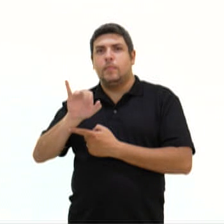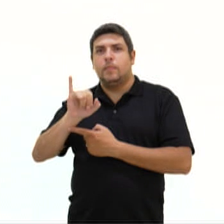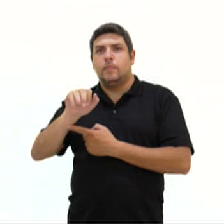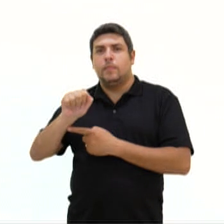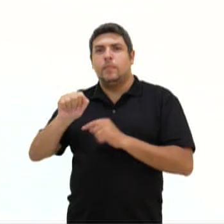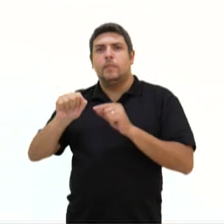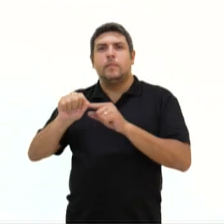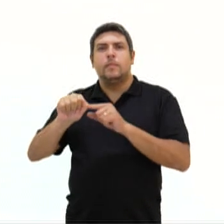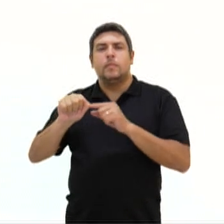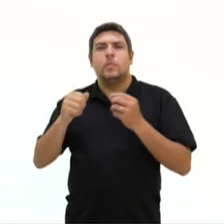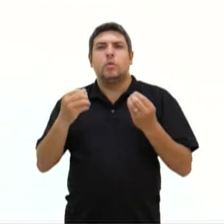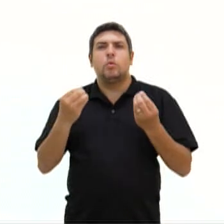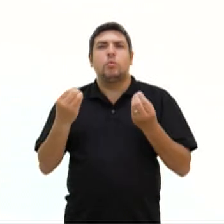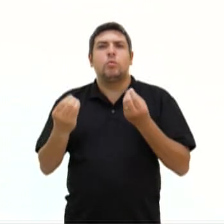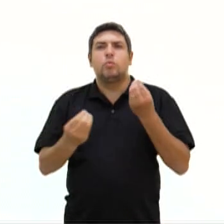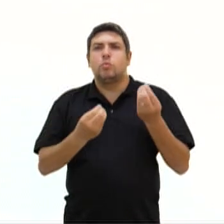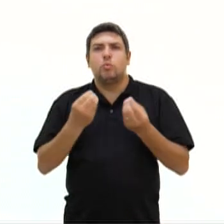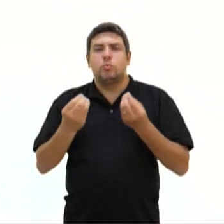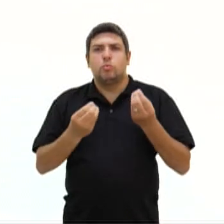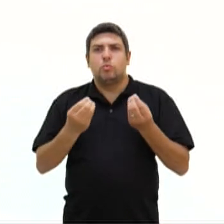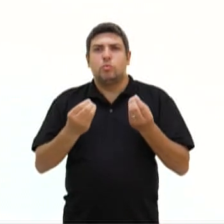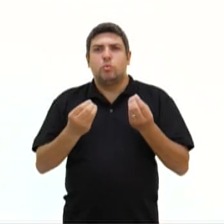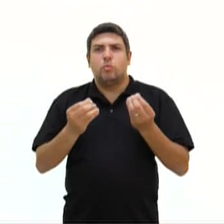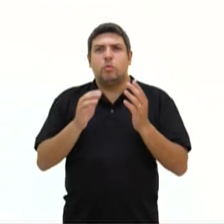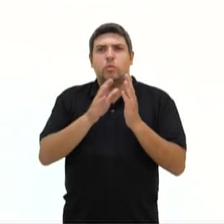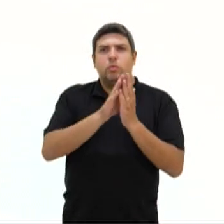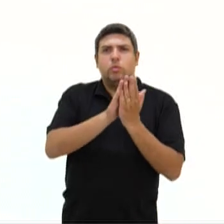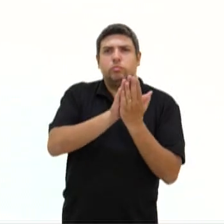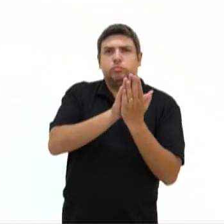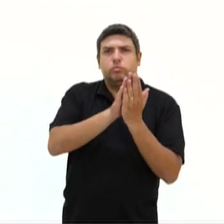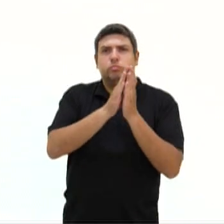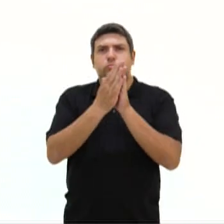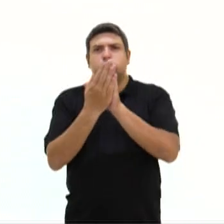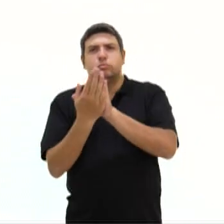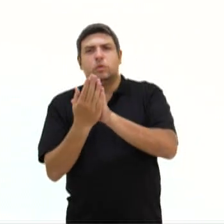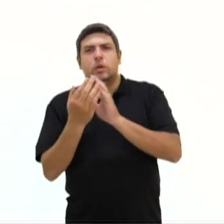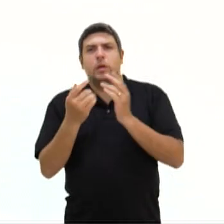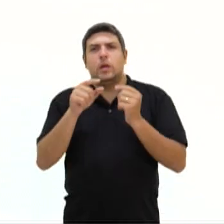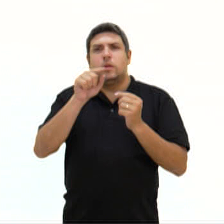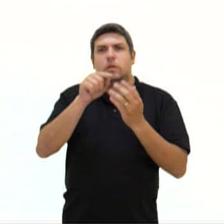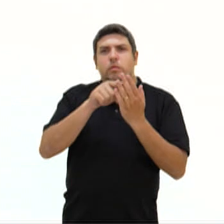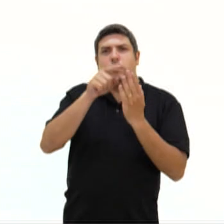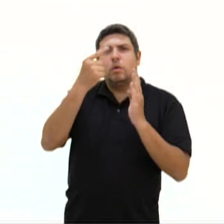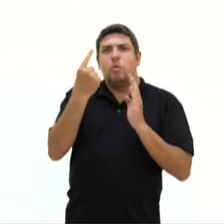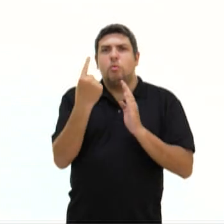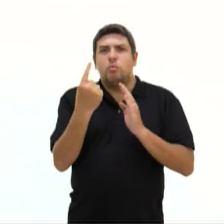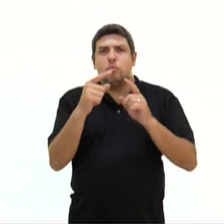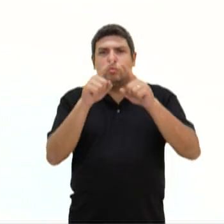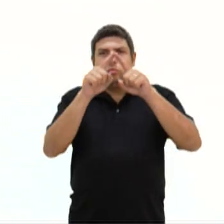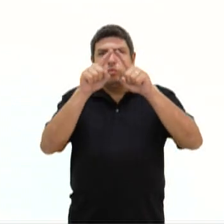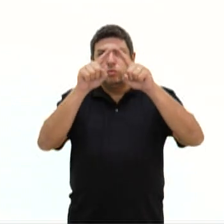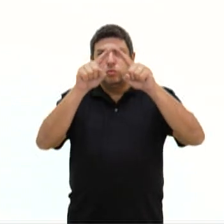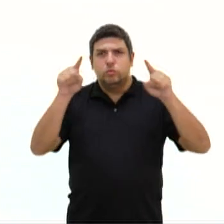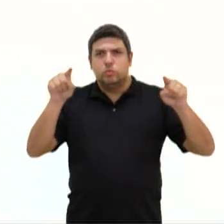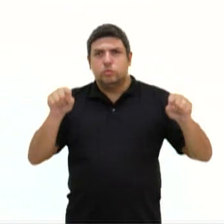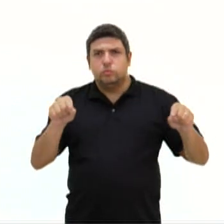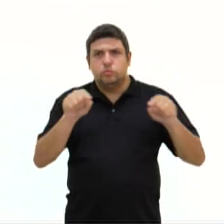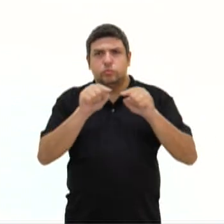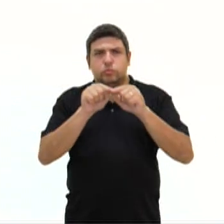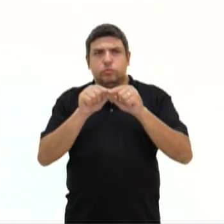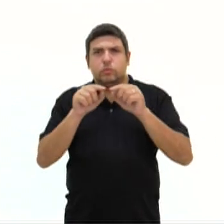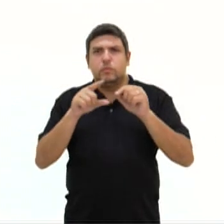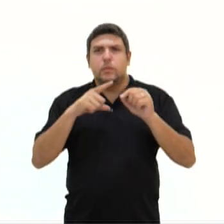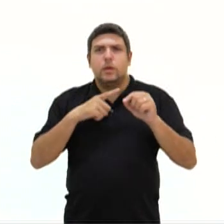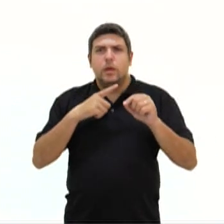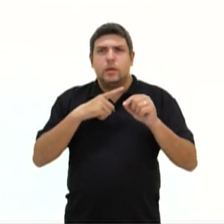ter simetria quando ela possuir um ou mais eixos de simetria. No triângulo isósceles, tem